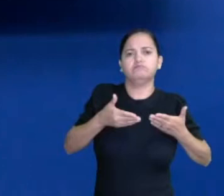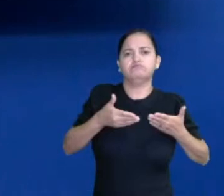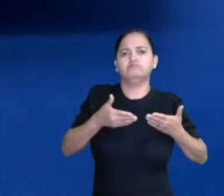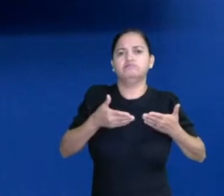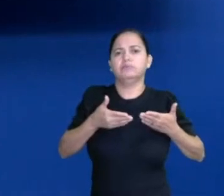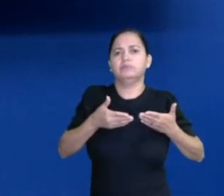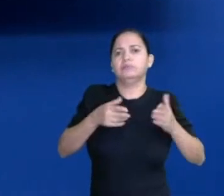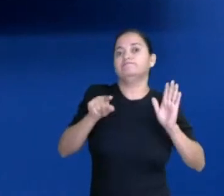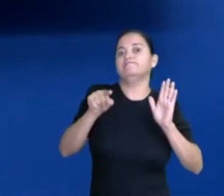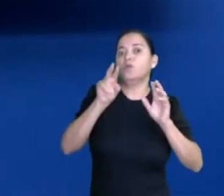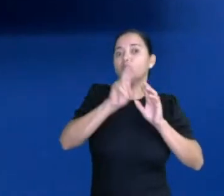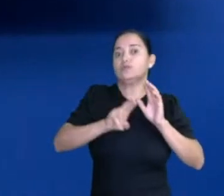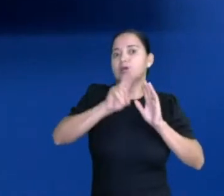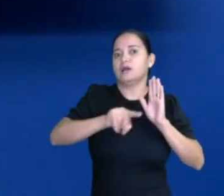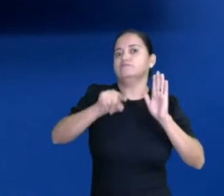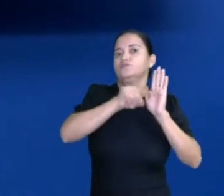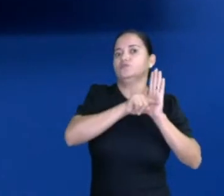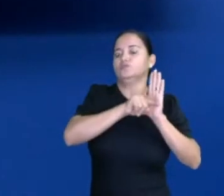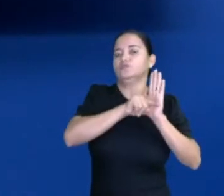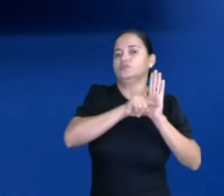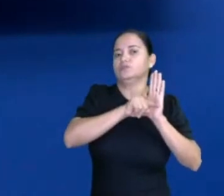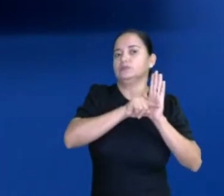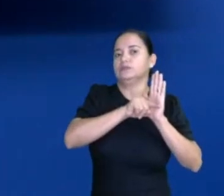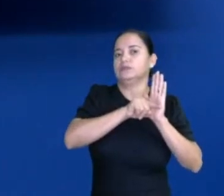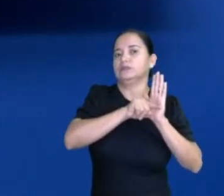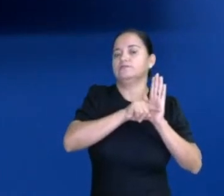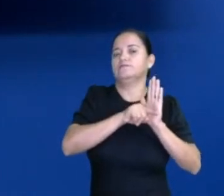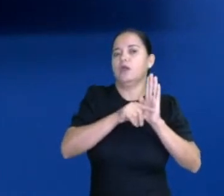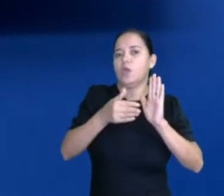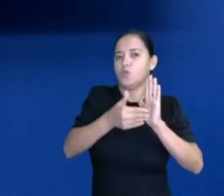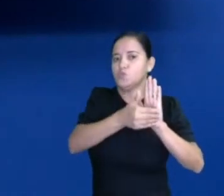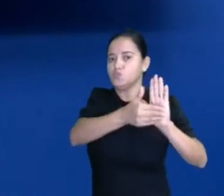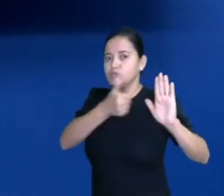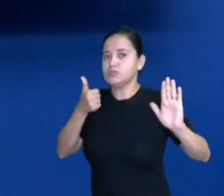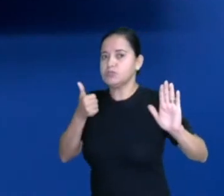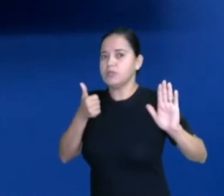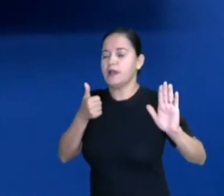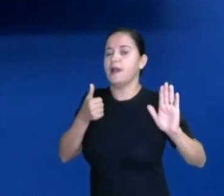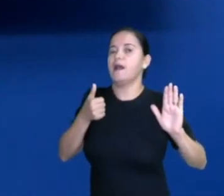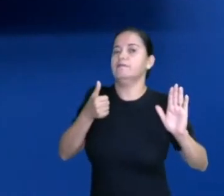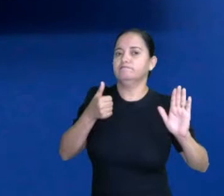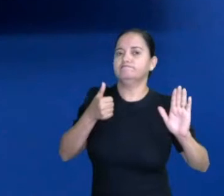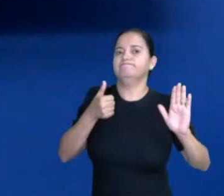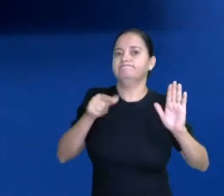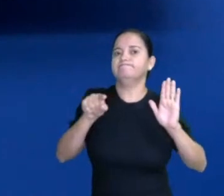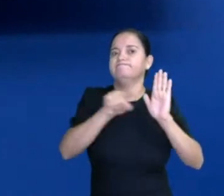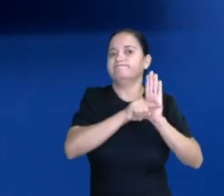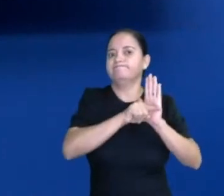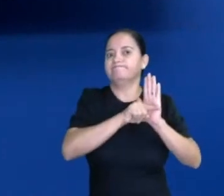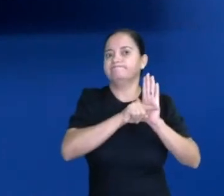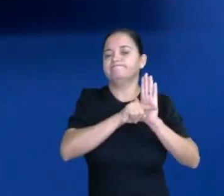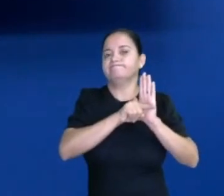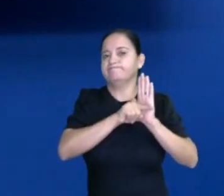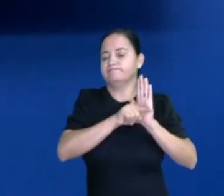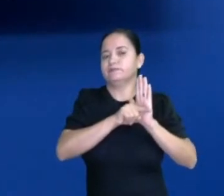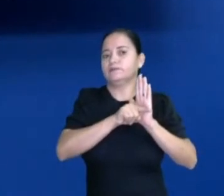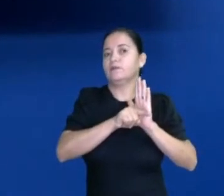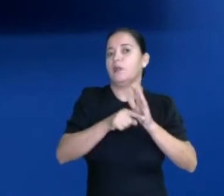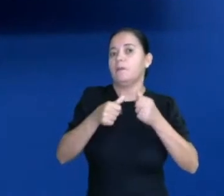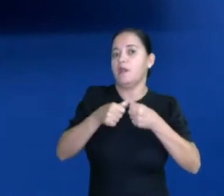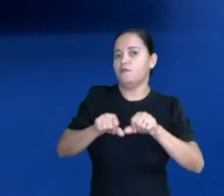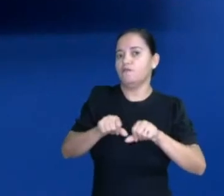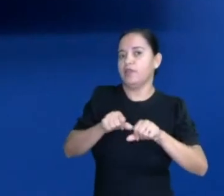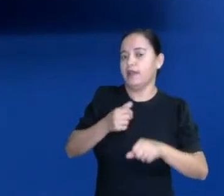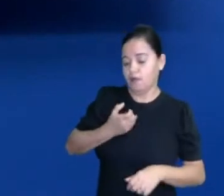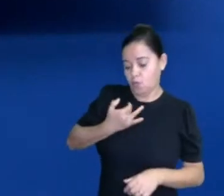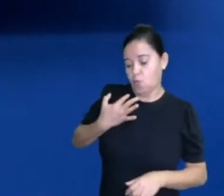aqui? Subtração, tá? Estou retirando um valor, subtraindo um valor para ficar